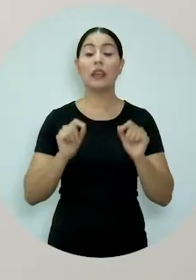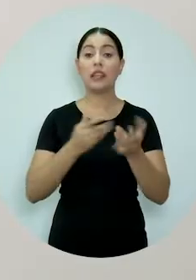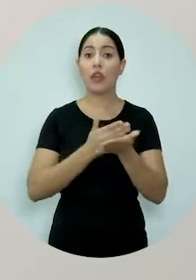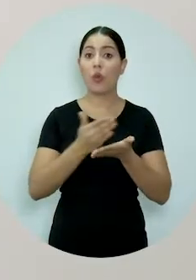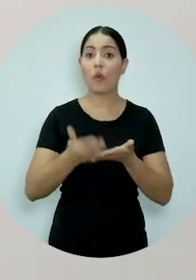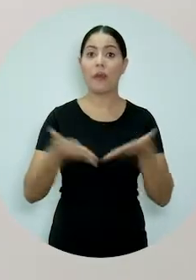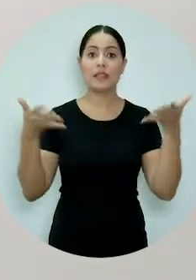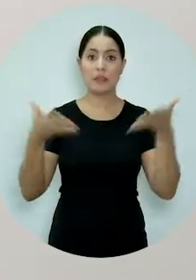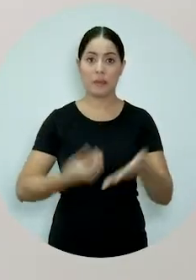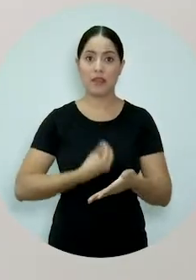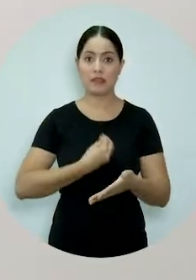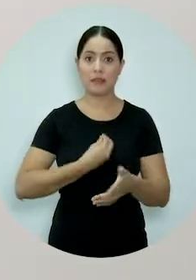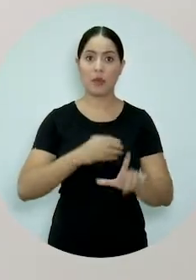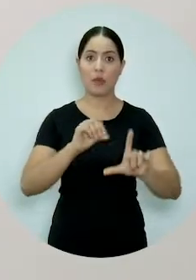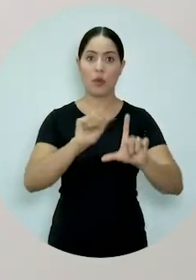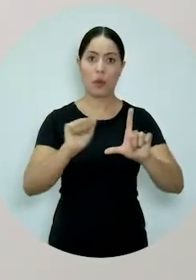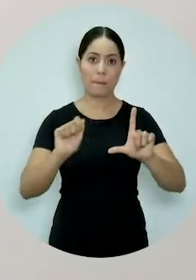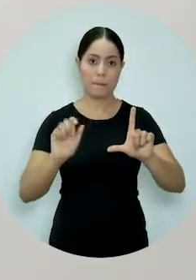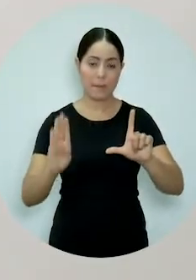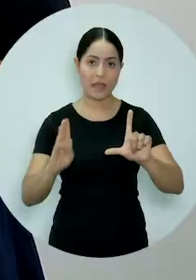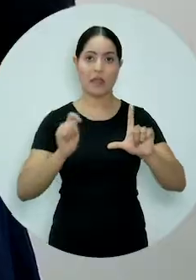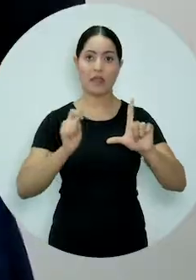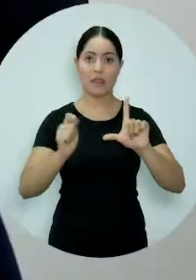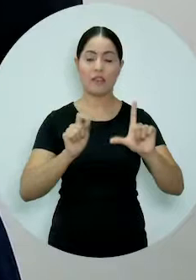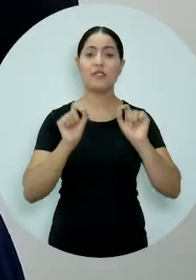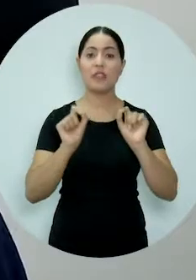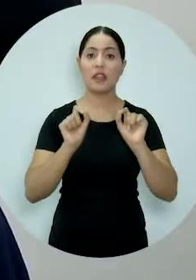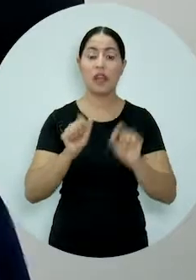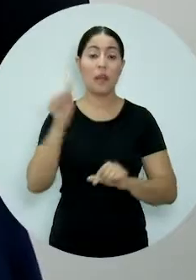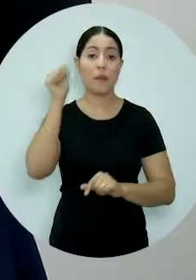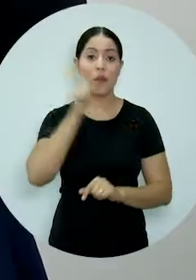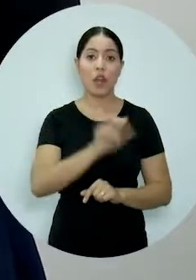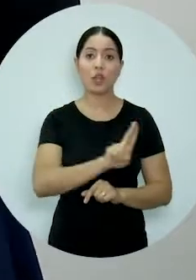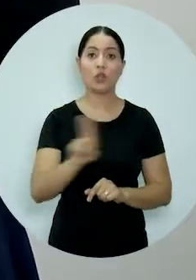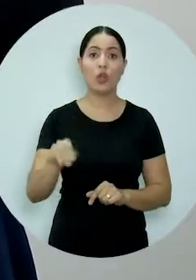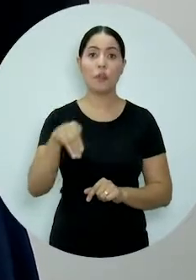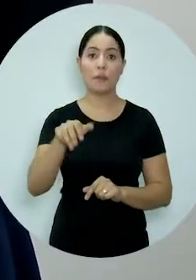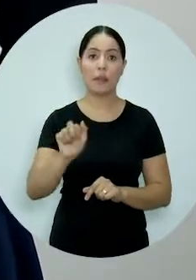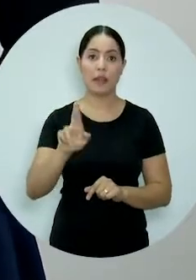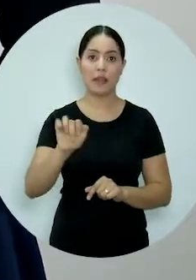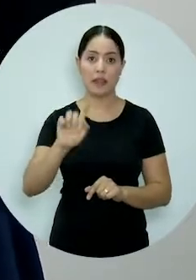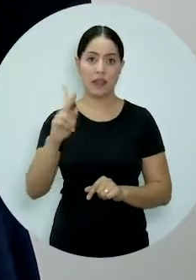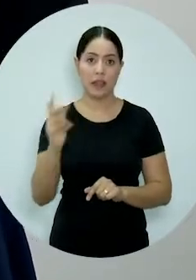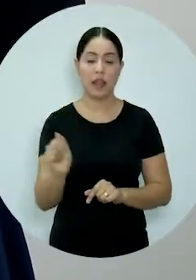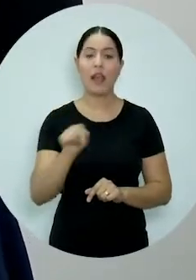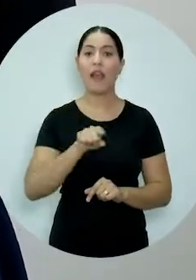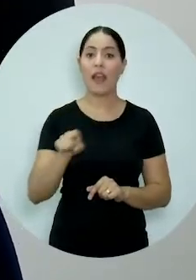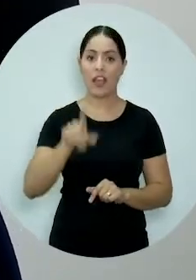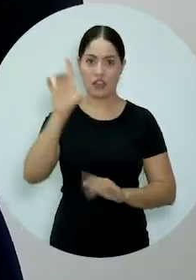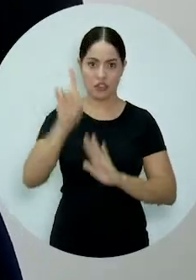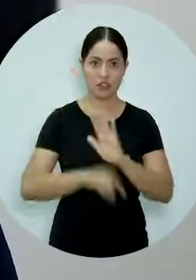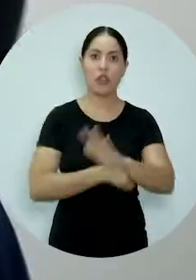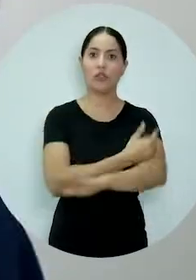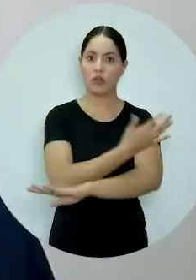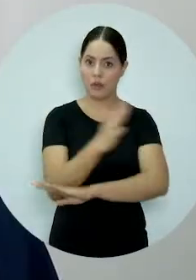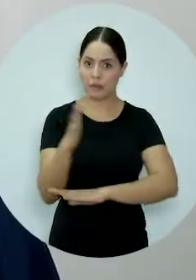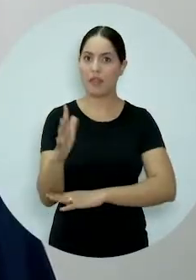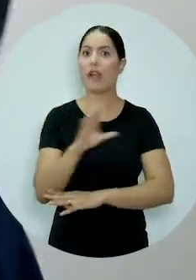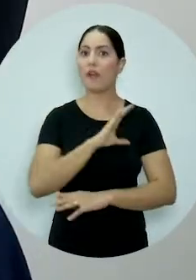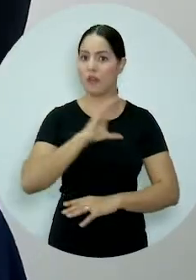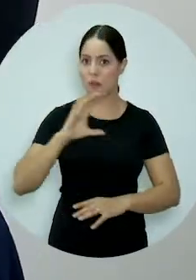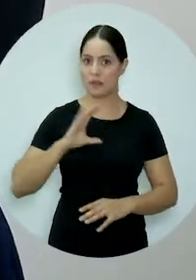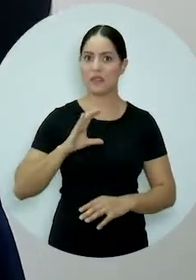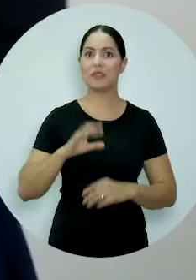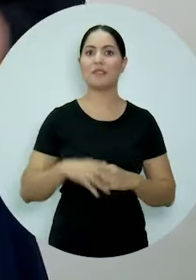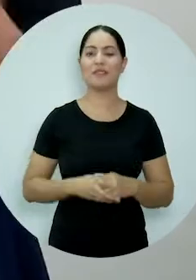E quem começa participando conosco aqui neste OAB Entrevista é Marina Gadelha, ela que é presidente da Comissão Nacional de Direito Ambiental. Muito obrigada